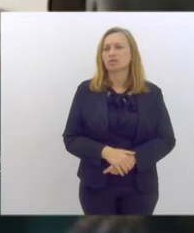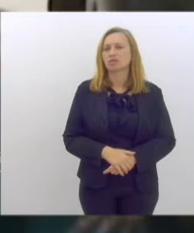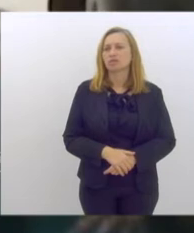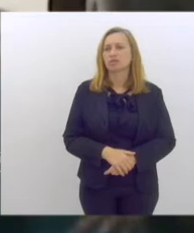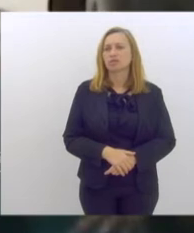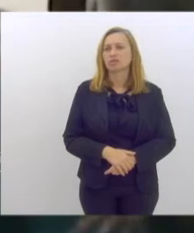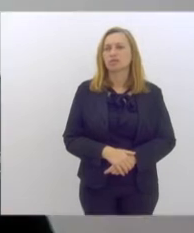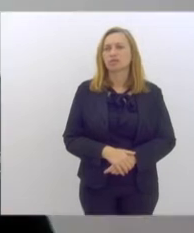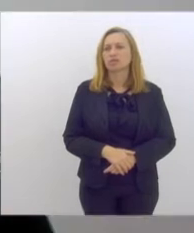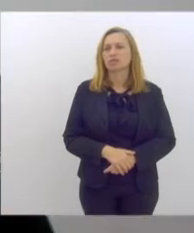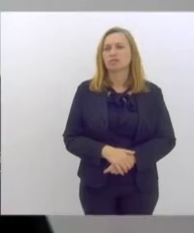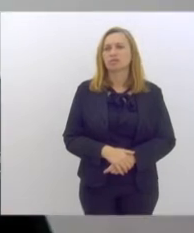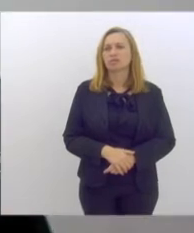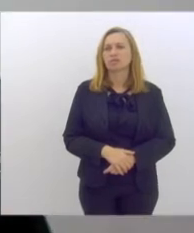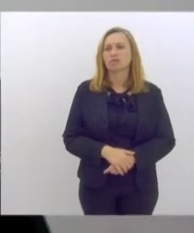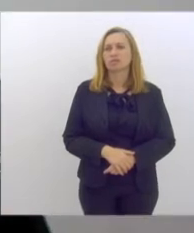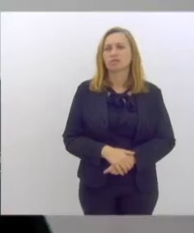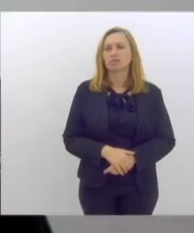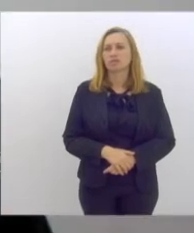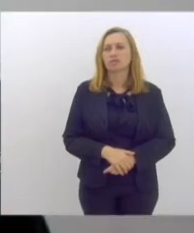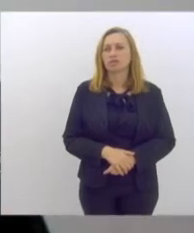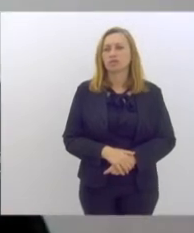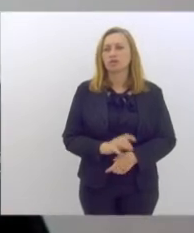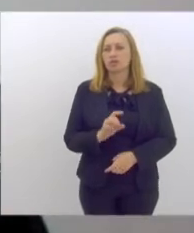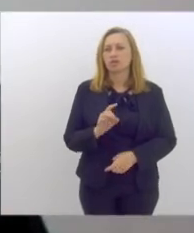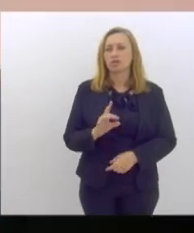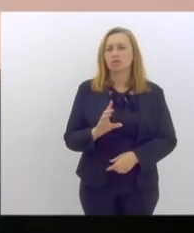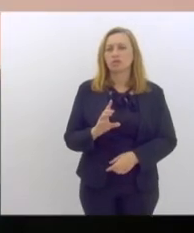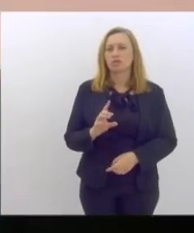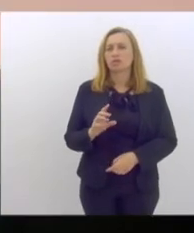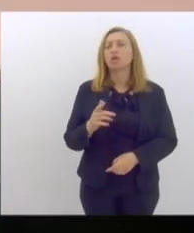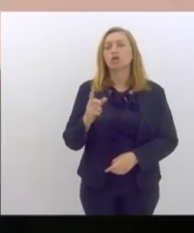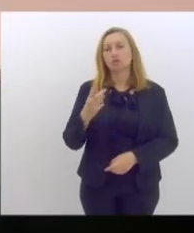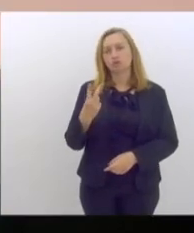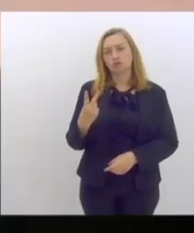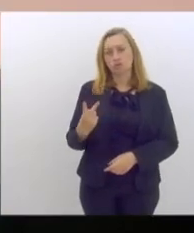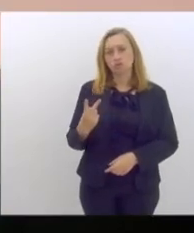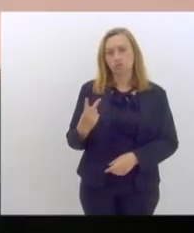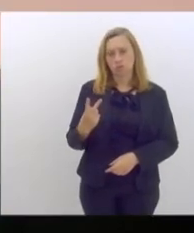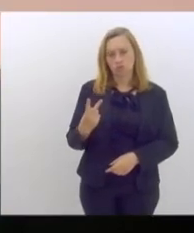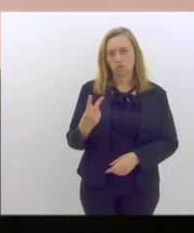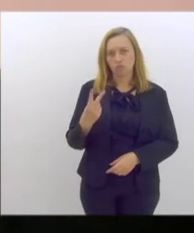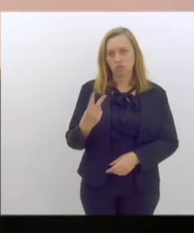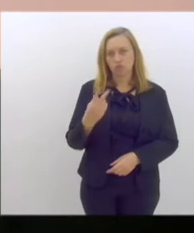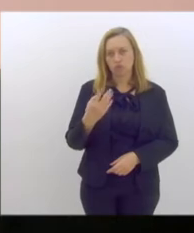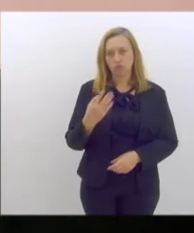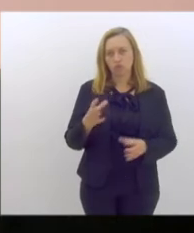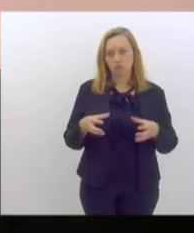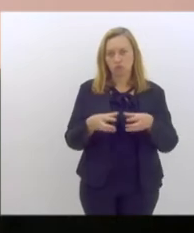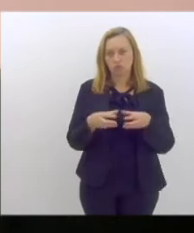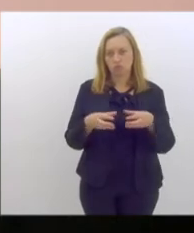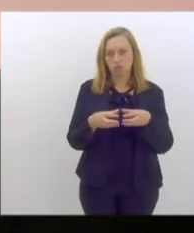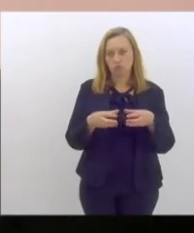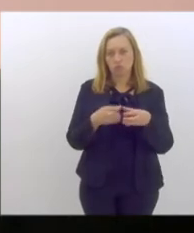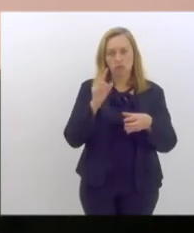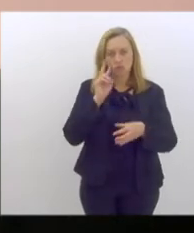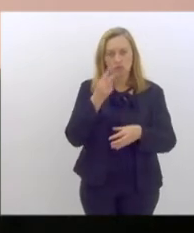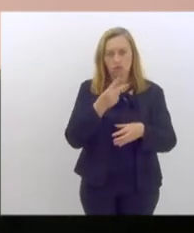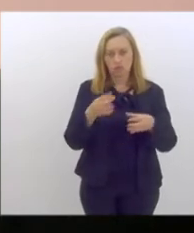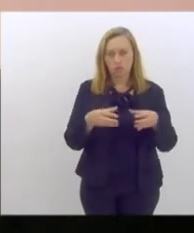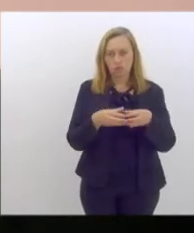o deputado corretivo mandei só minha só não somos é visto é vista coletiva né